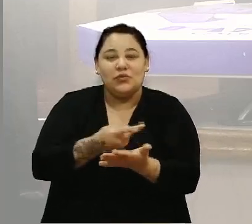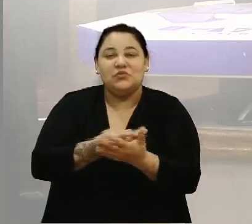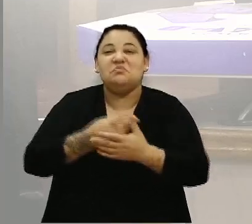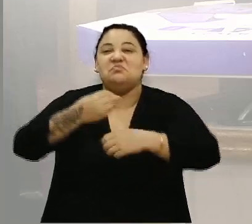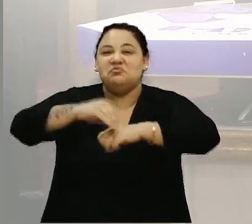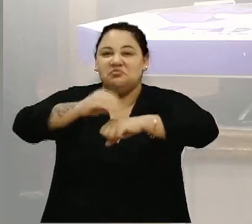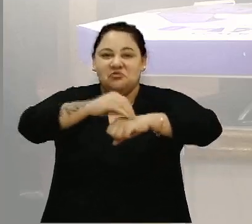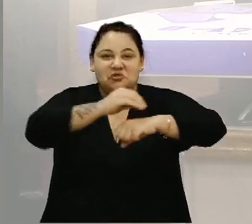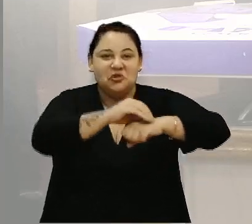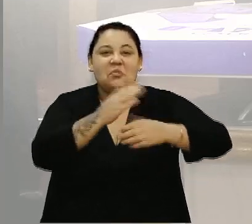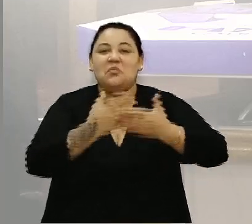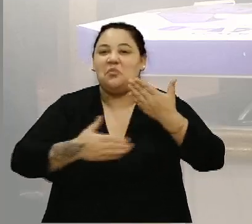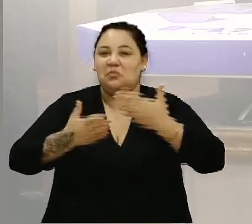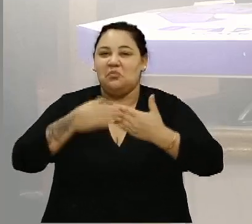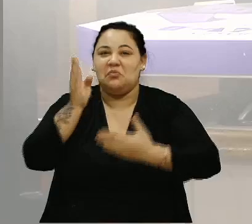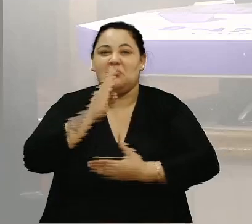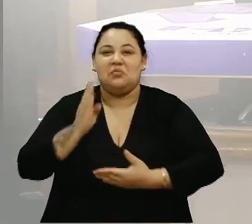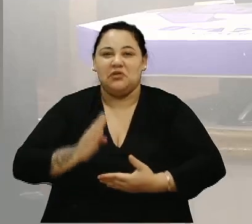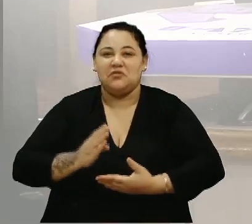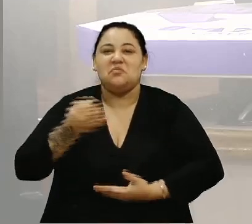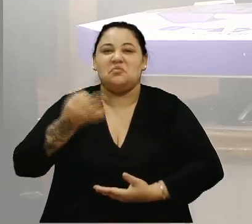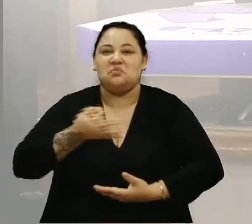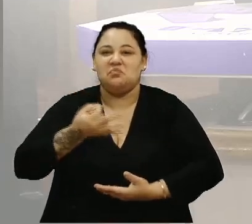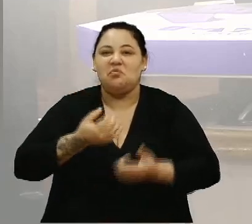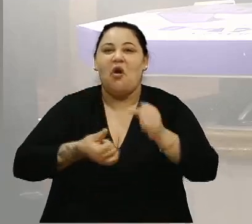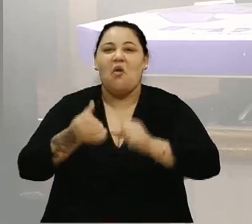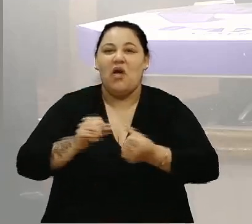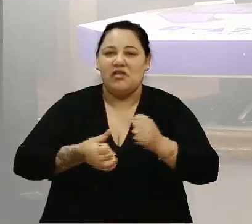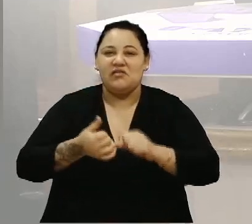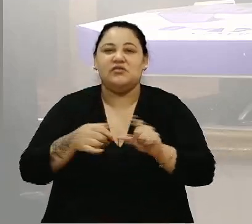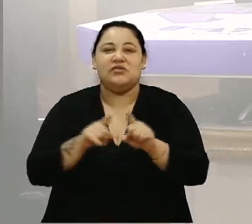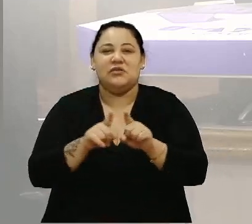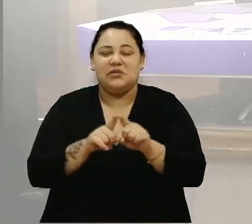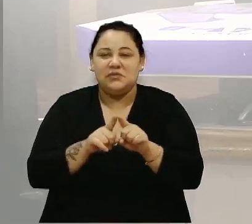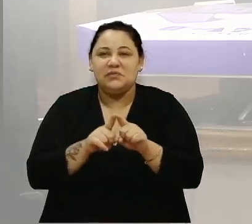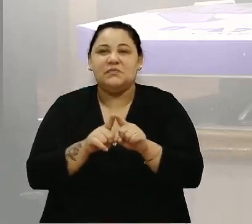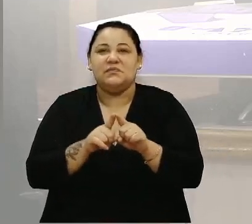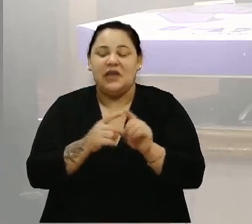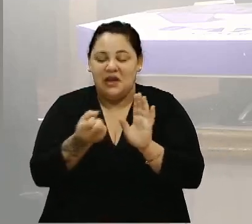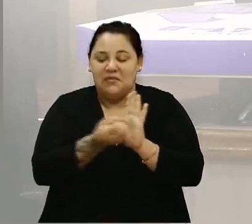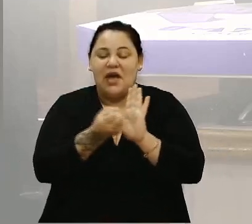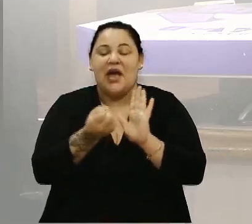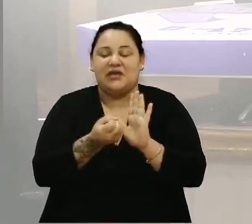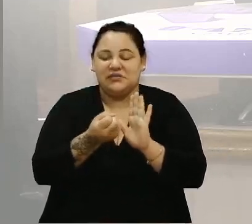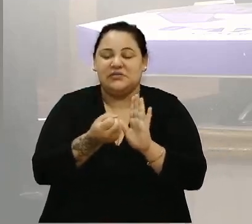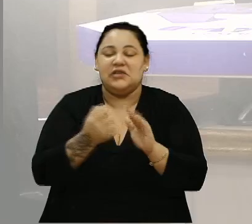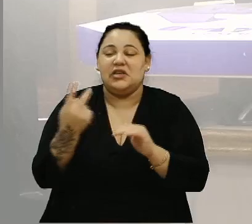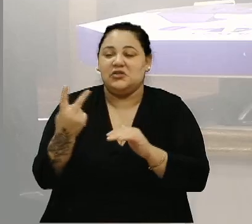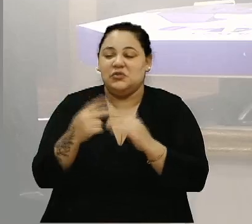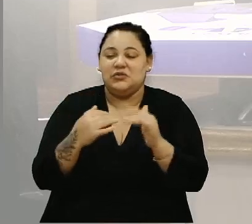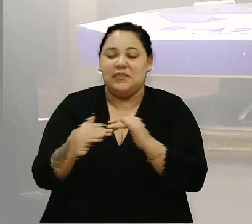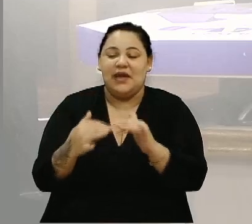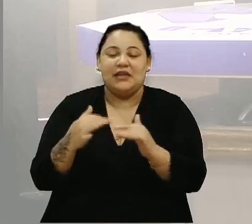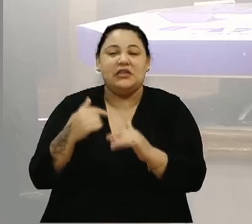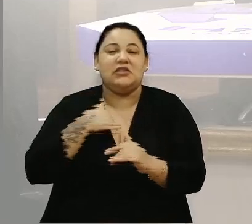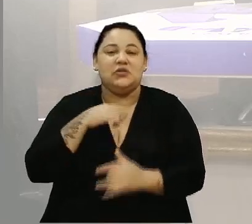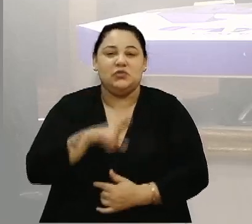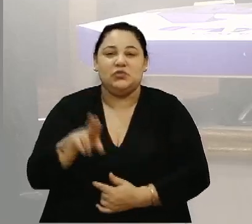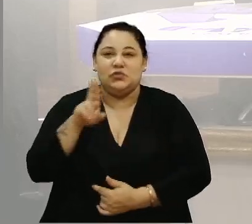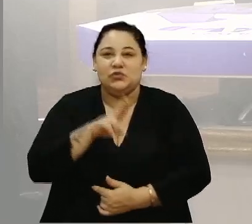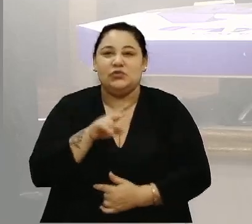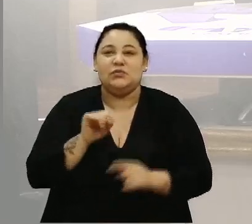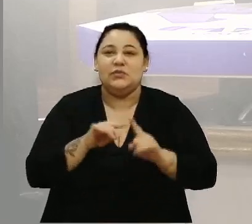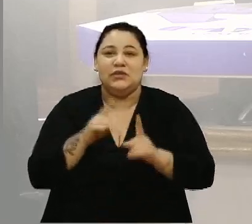para todo o Brasil, produto de qualidade, está aí na máquina de algodão doce, na pipoqueiras que eu uso, mas eu sei que